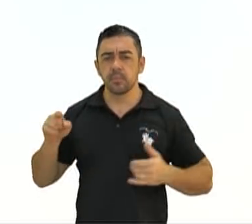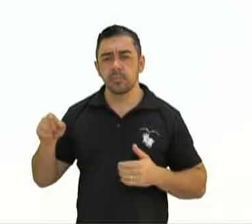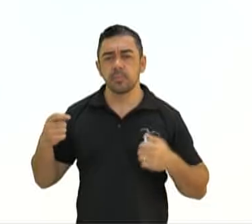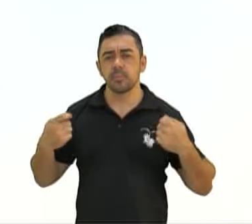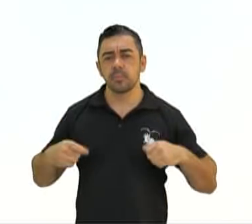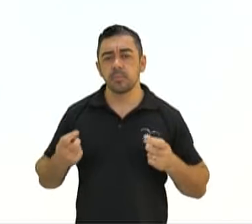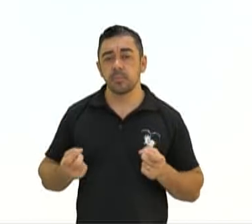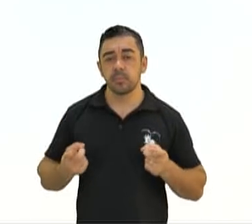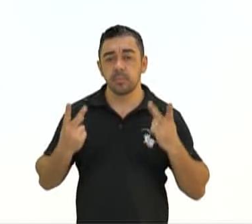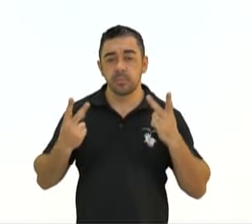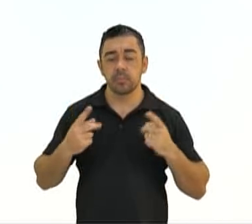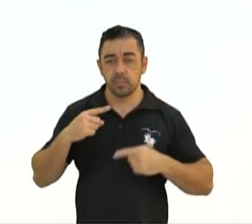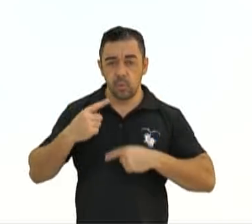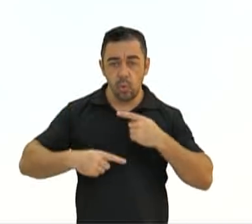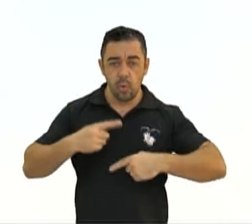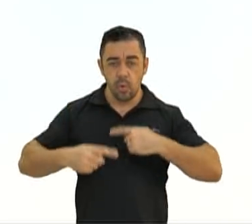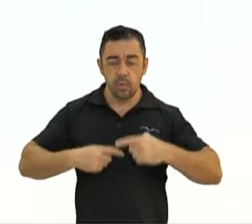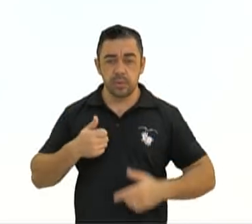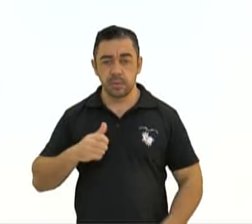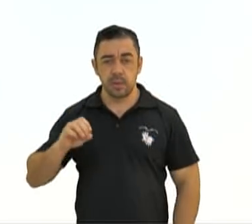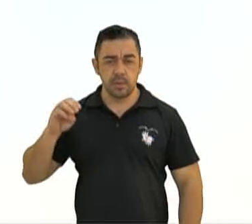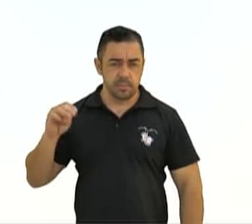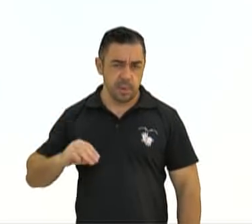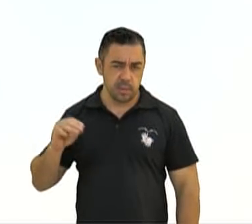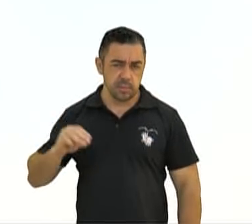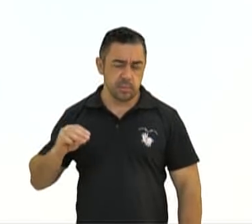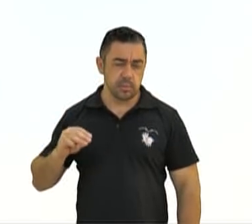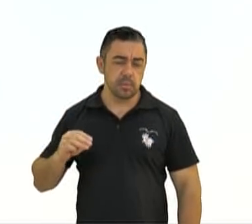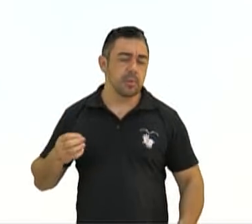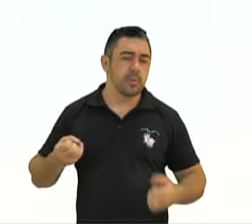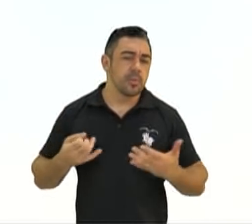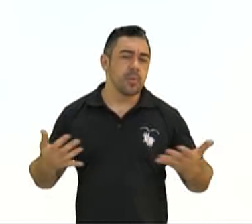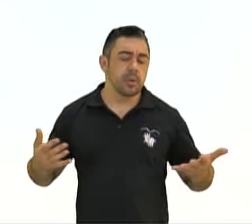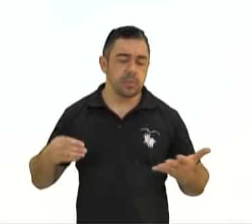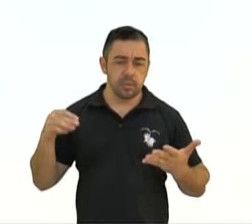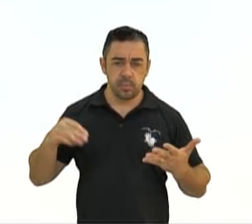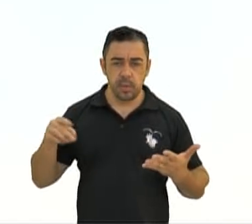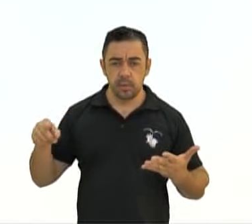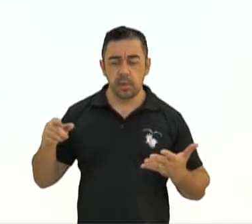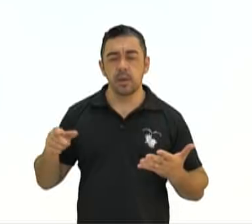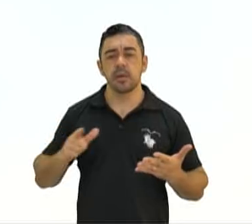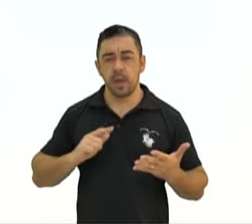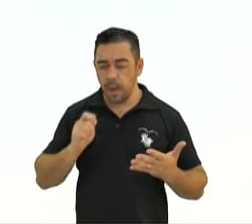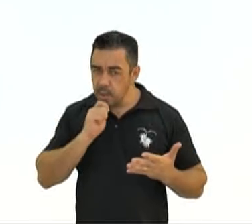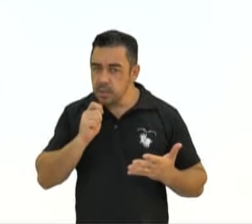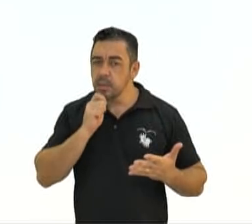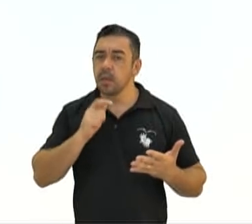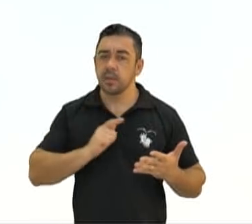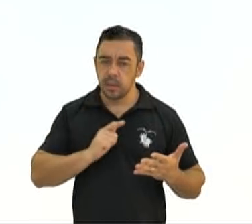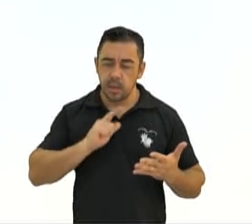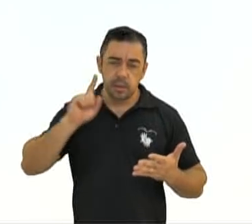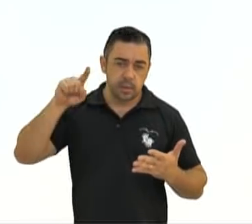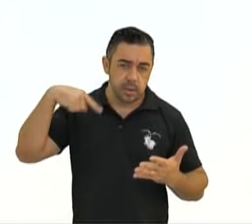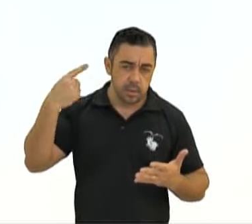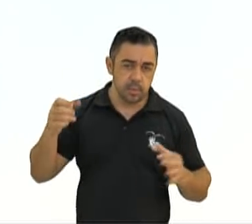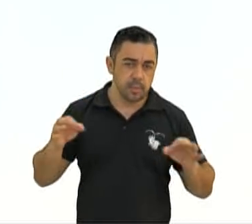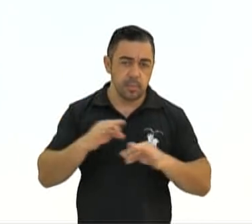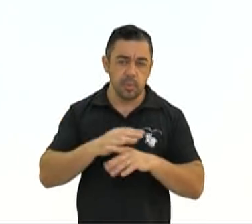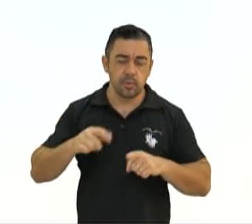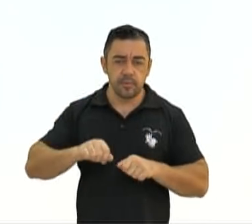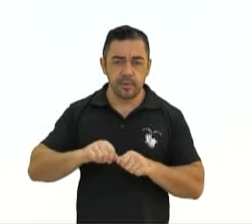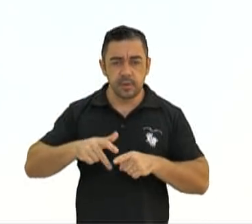é vendido no rolo de 10 metros. Quantos metros de fio sobrarão após a realização